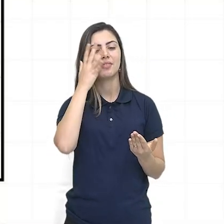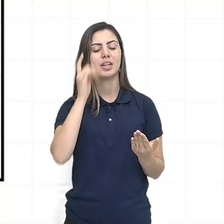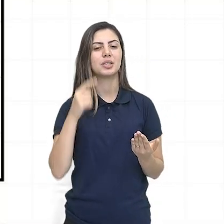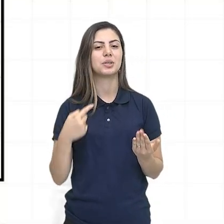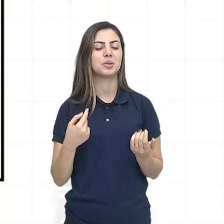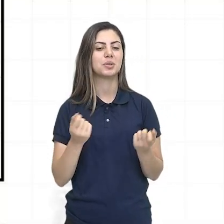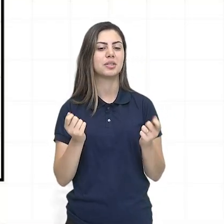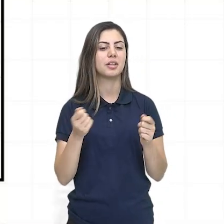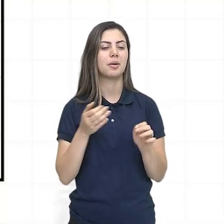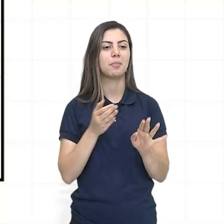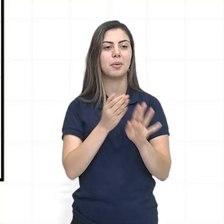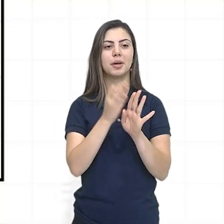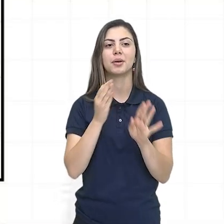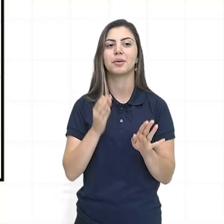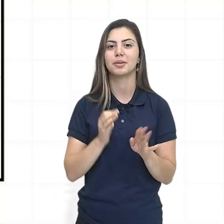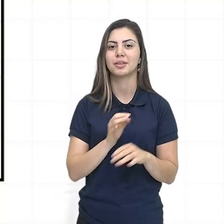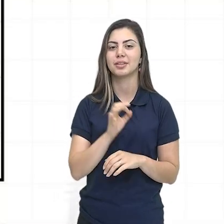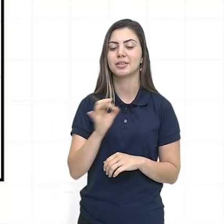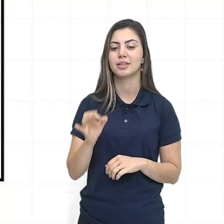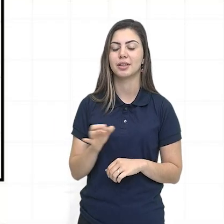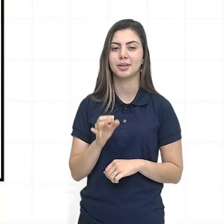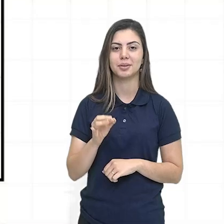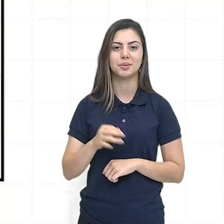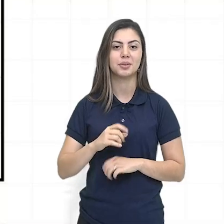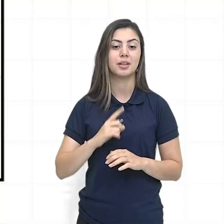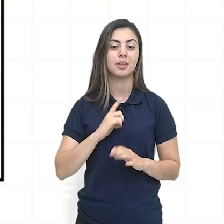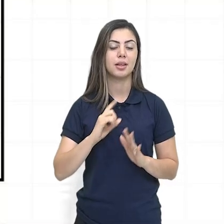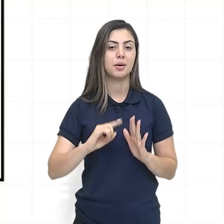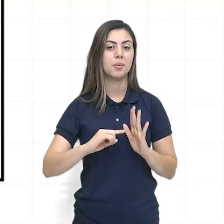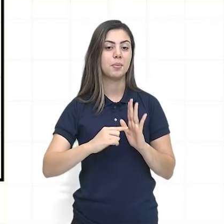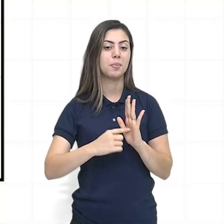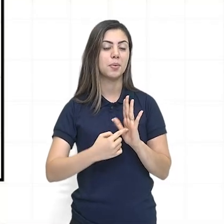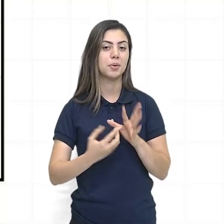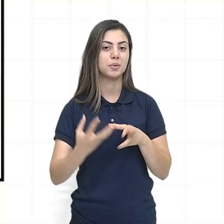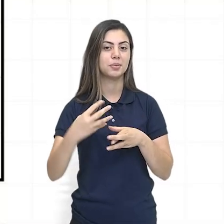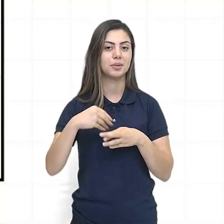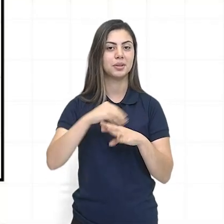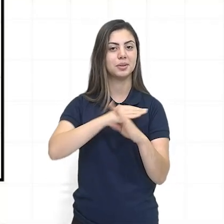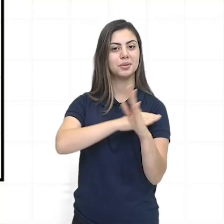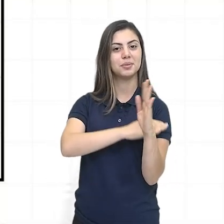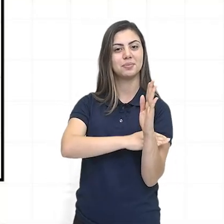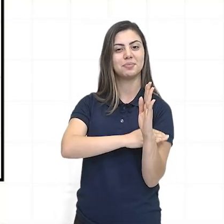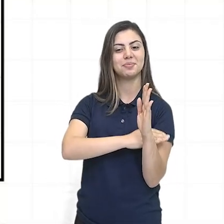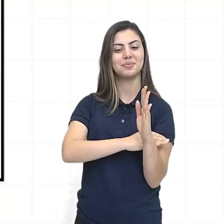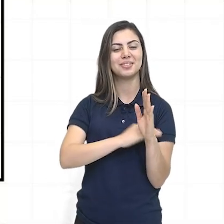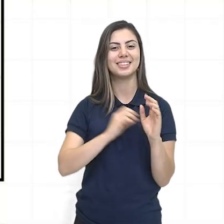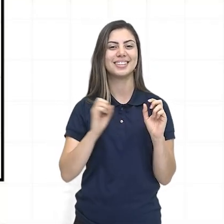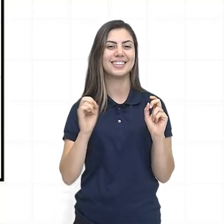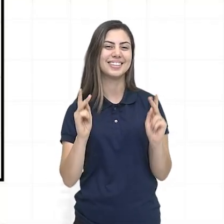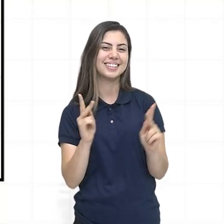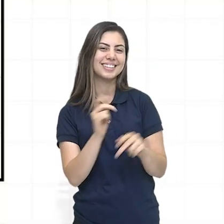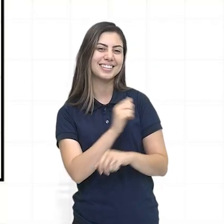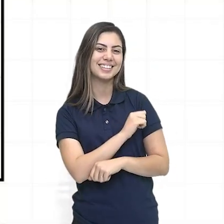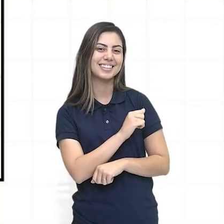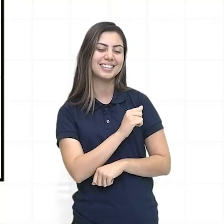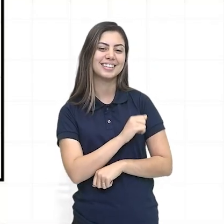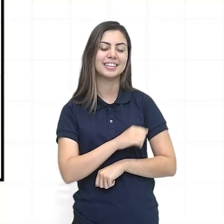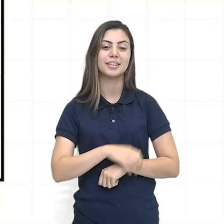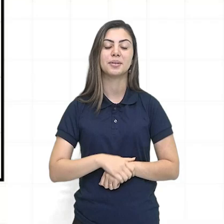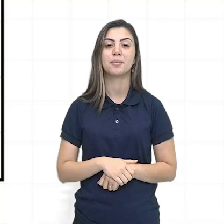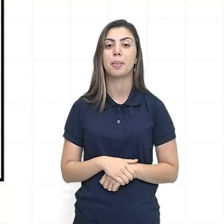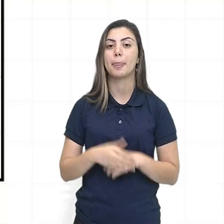nós localizamos os pontos no plano. Beleza, meu povo?